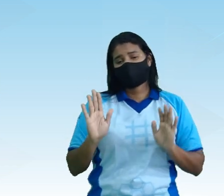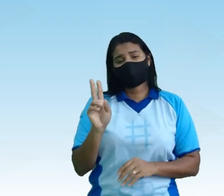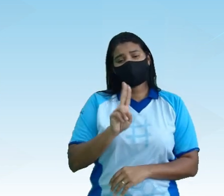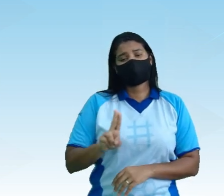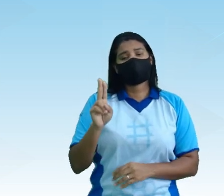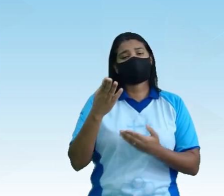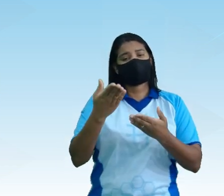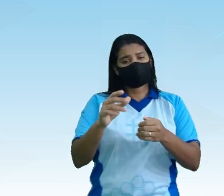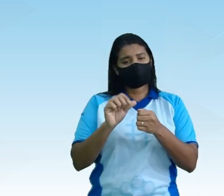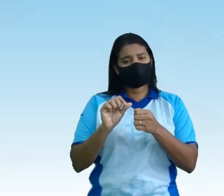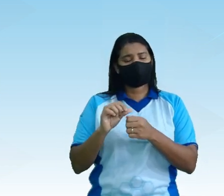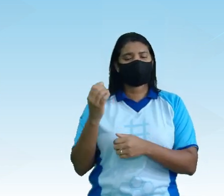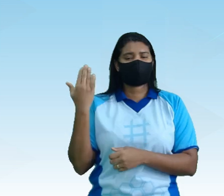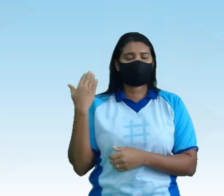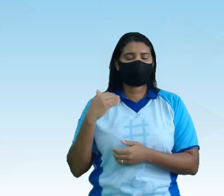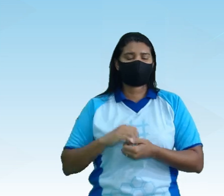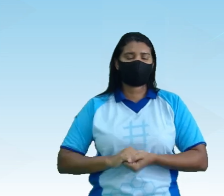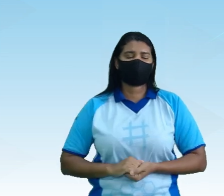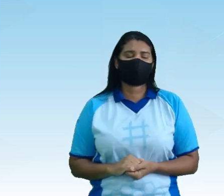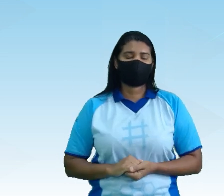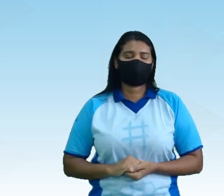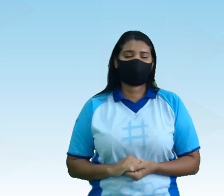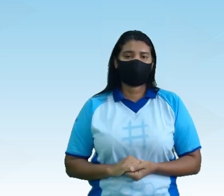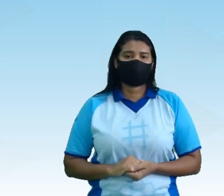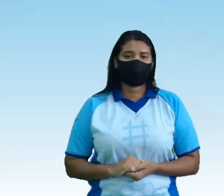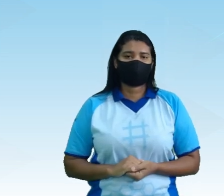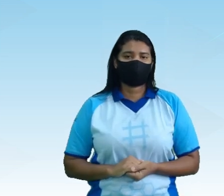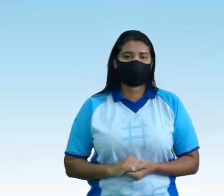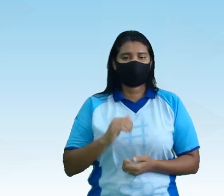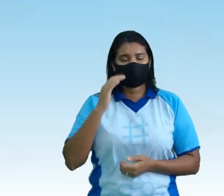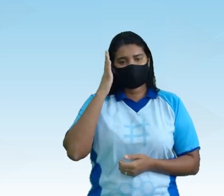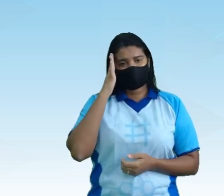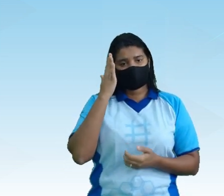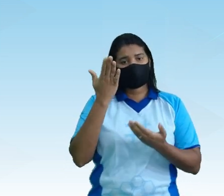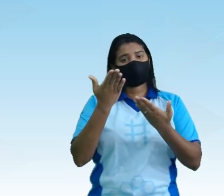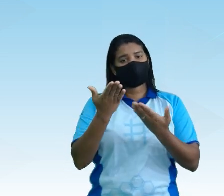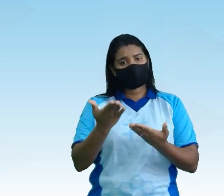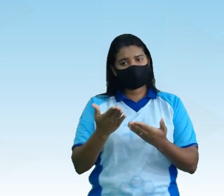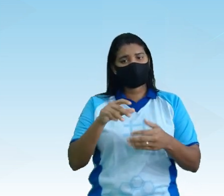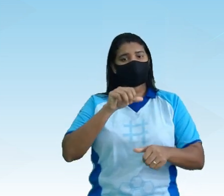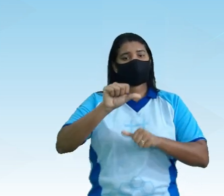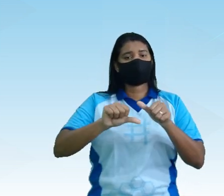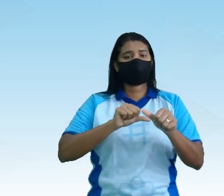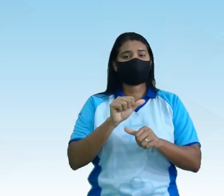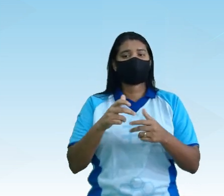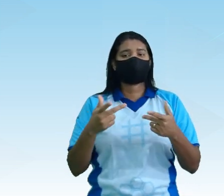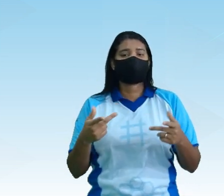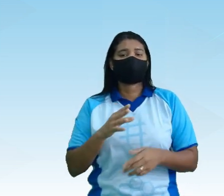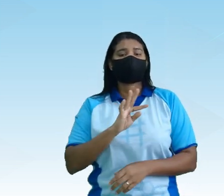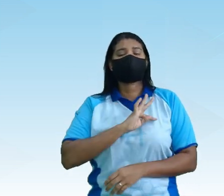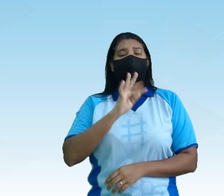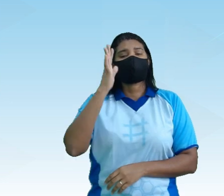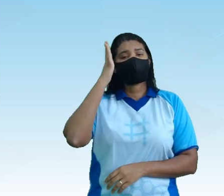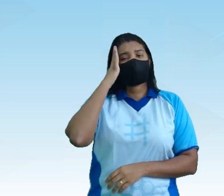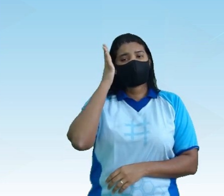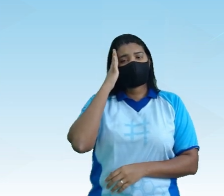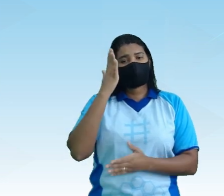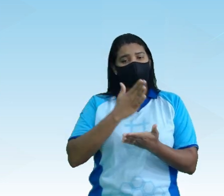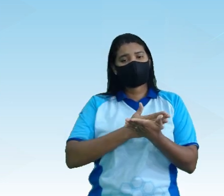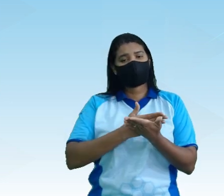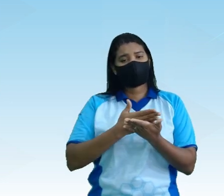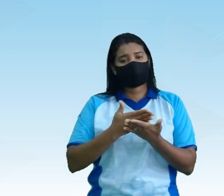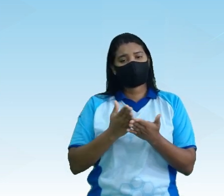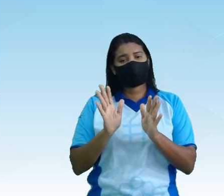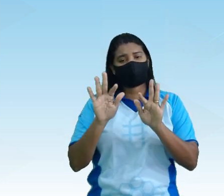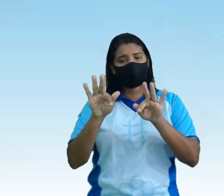que a gente fez anterior. Então, essa é a vantagem do fluxograma, que você pode modificar a técnica e vai entender o começo,